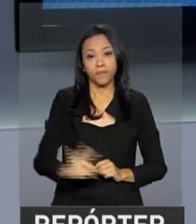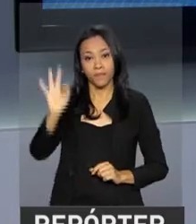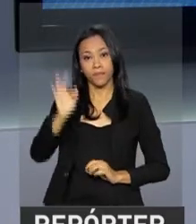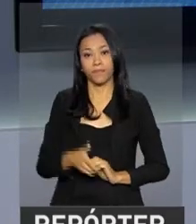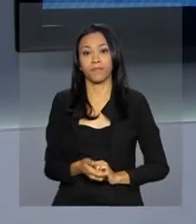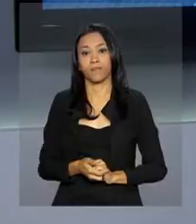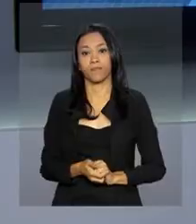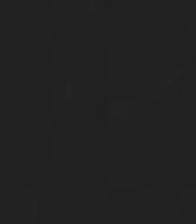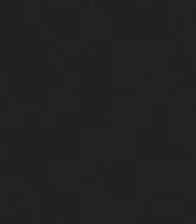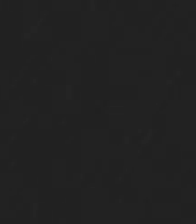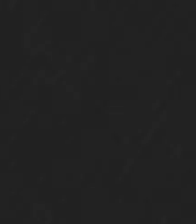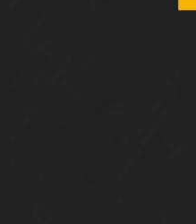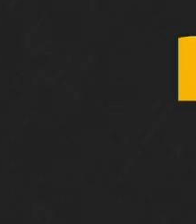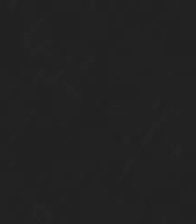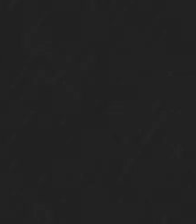federal